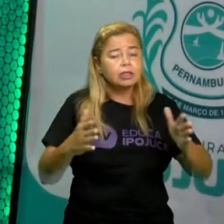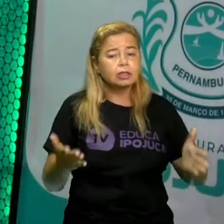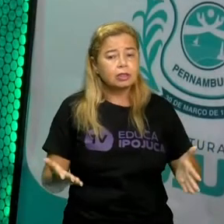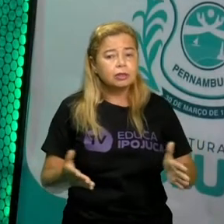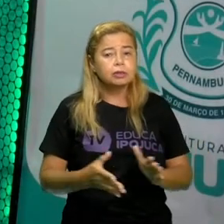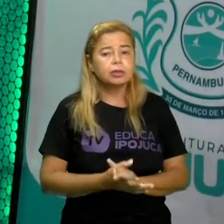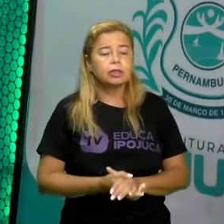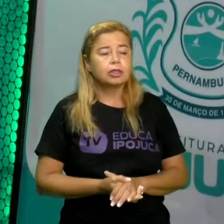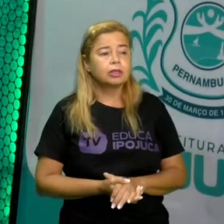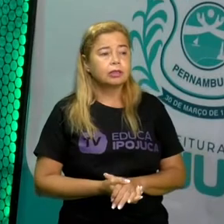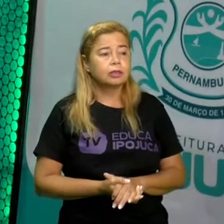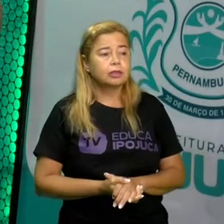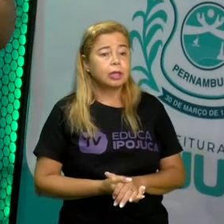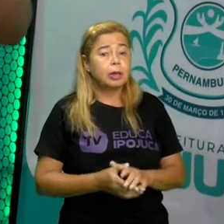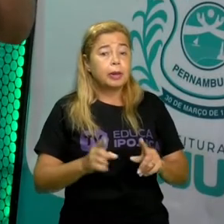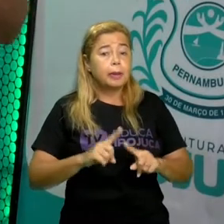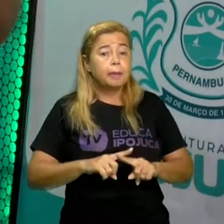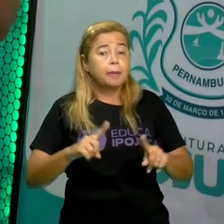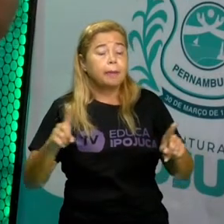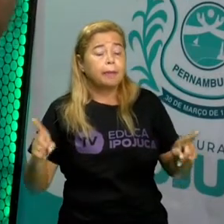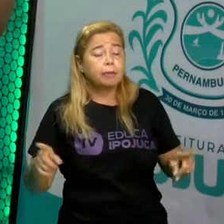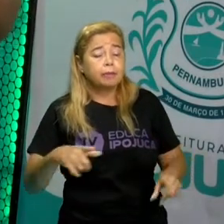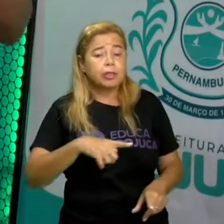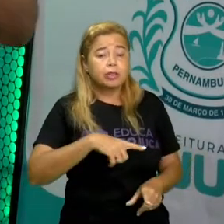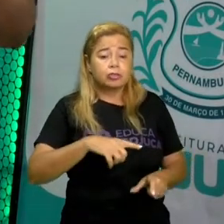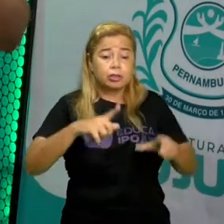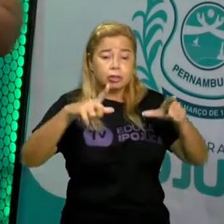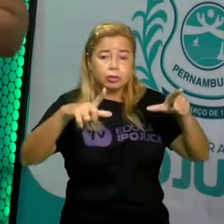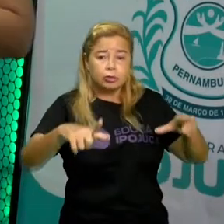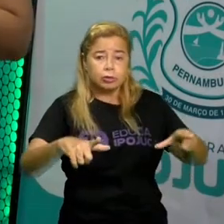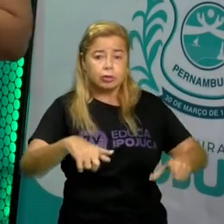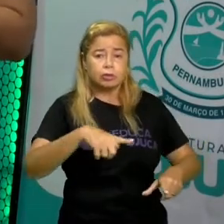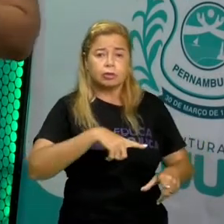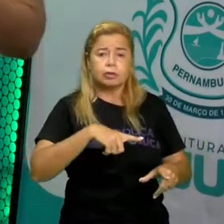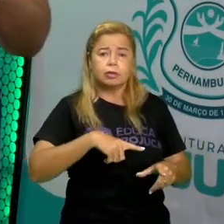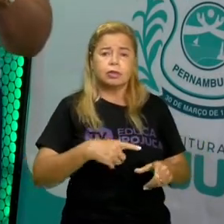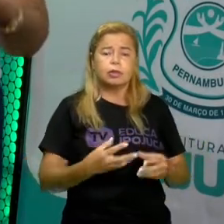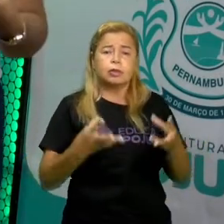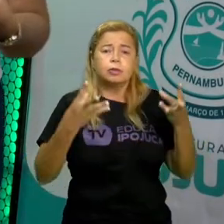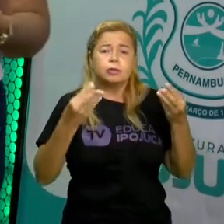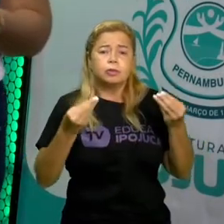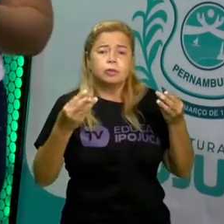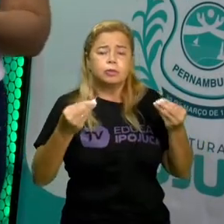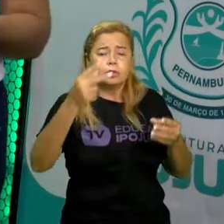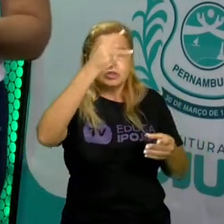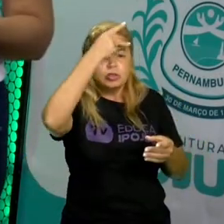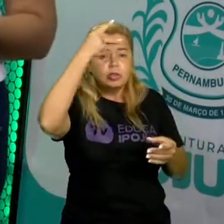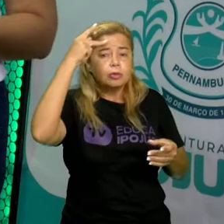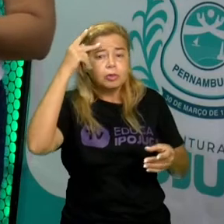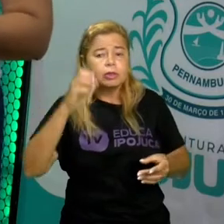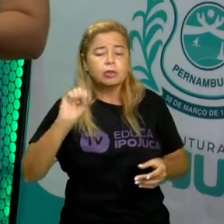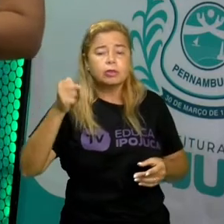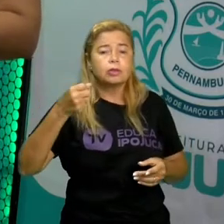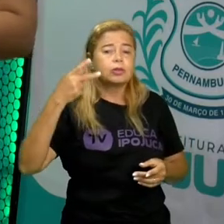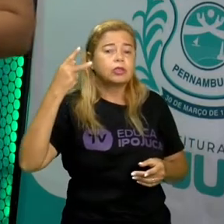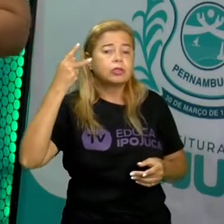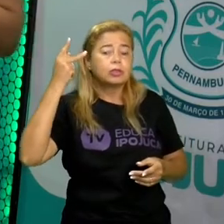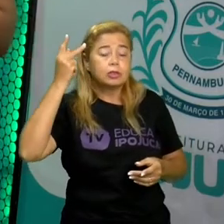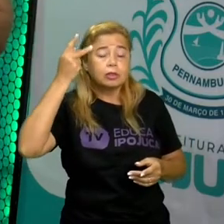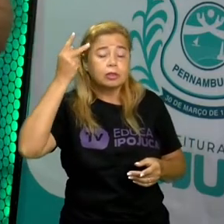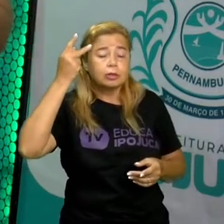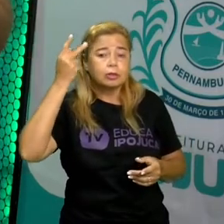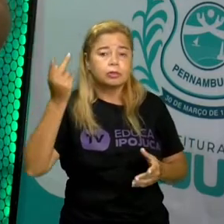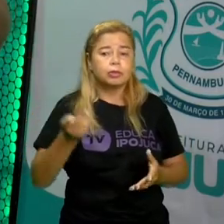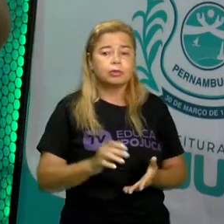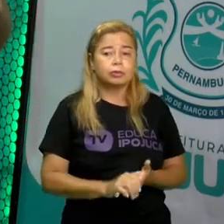que tem lugar que tem uma concentração de gente muito grande. É o caso da Grande São Paulo, que é uma metrópole.